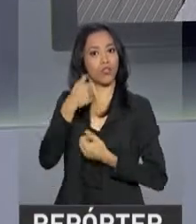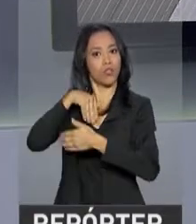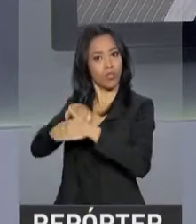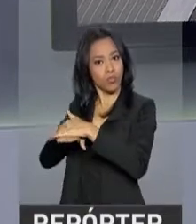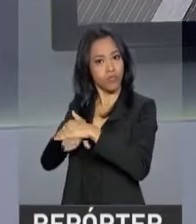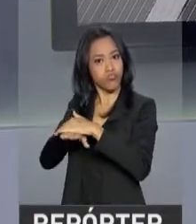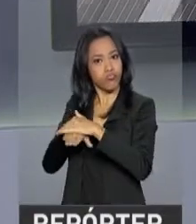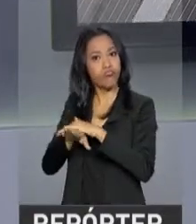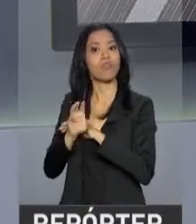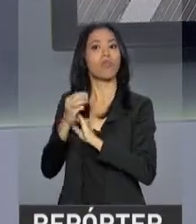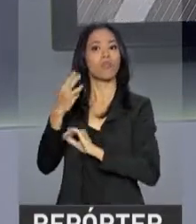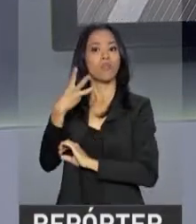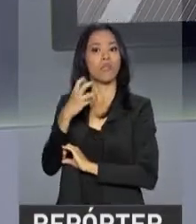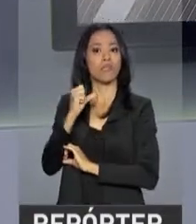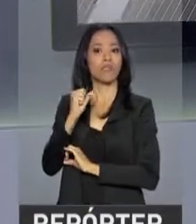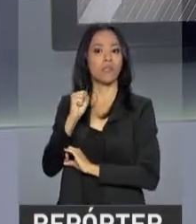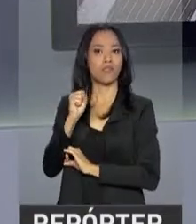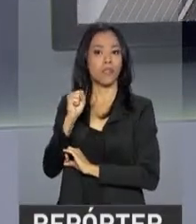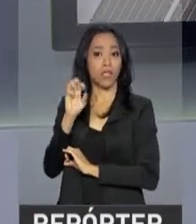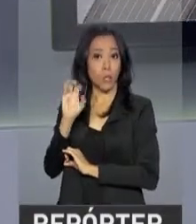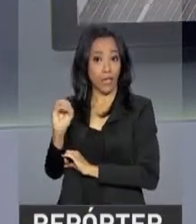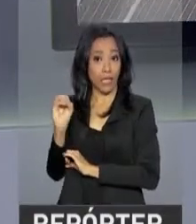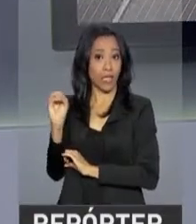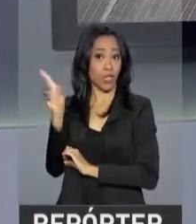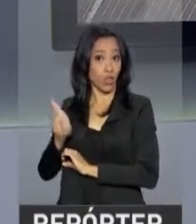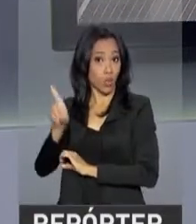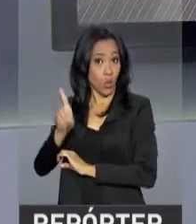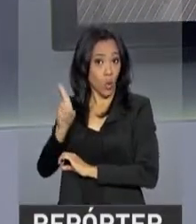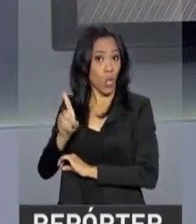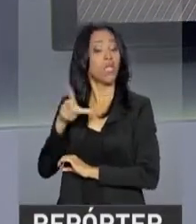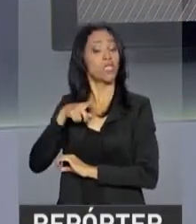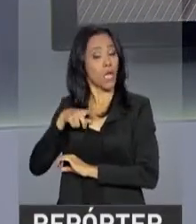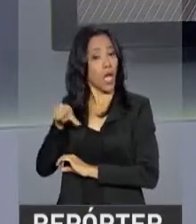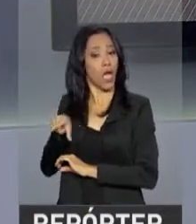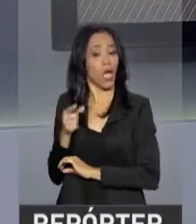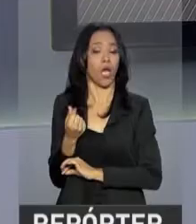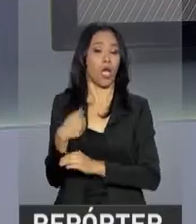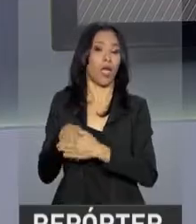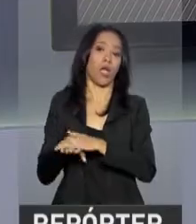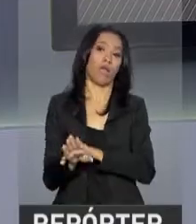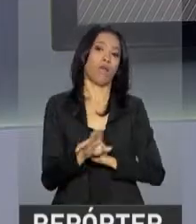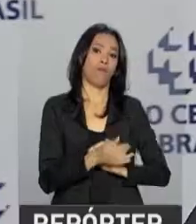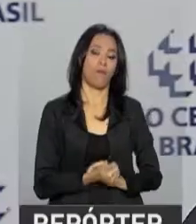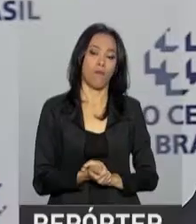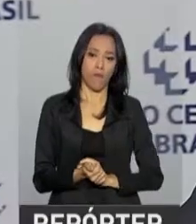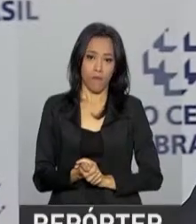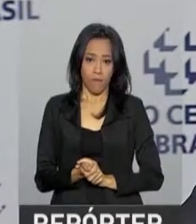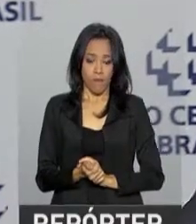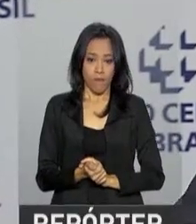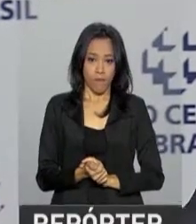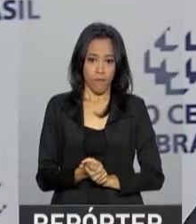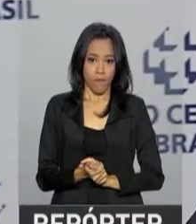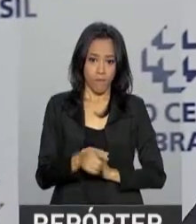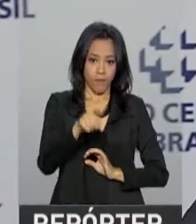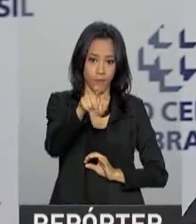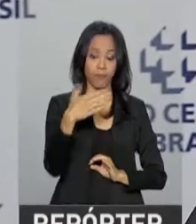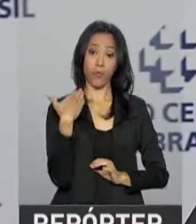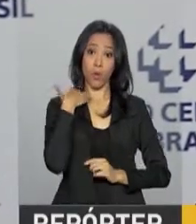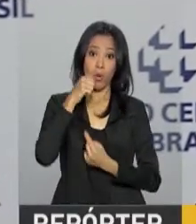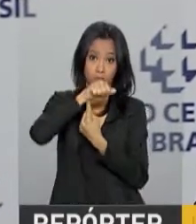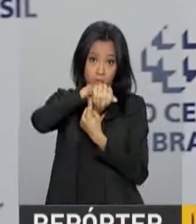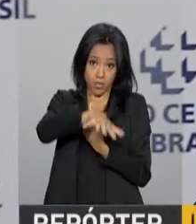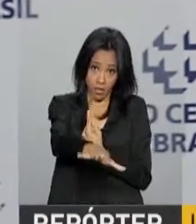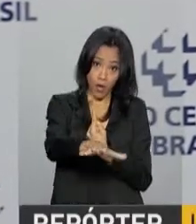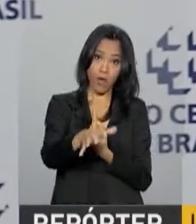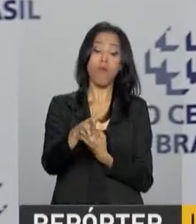380 bilhões de dólares e instrumentos para conter a pressão no câmbio o banco central eo tesouro